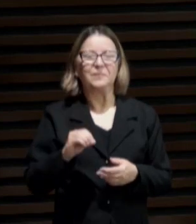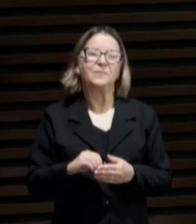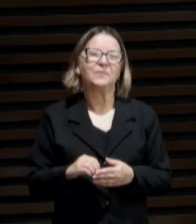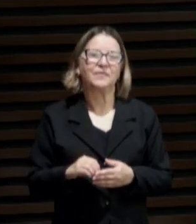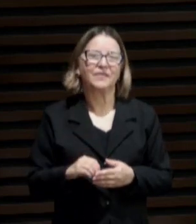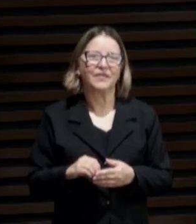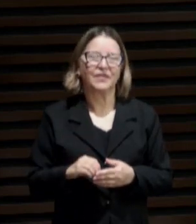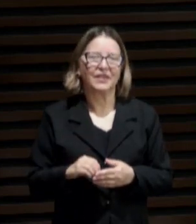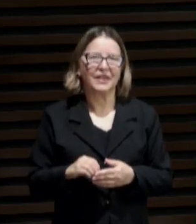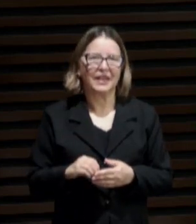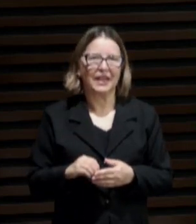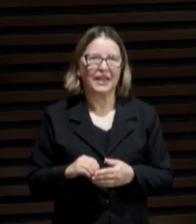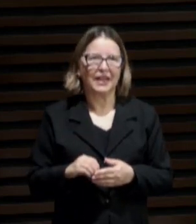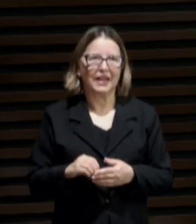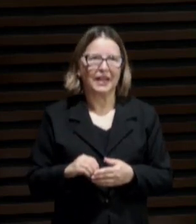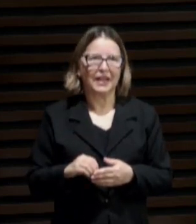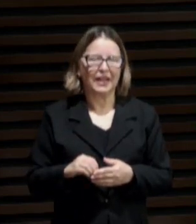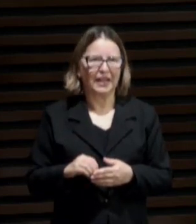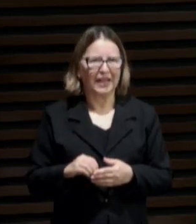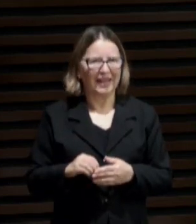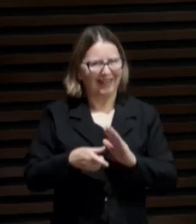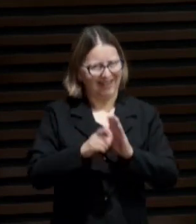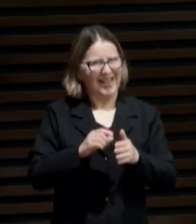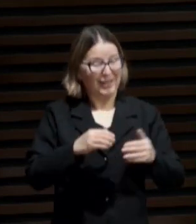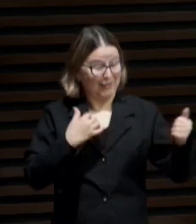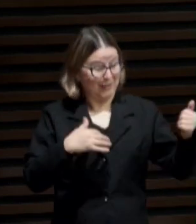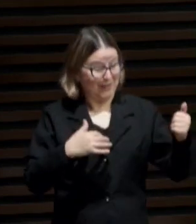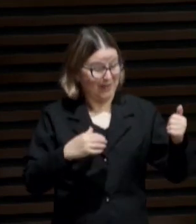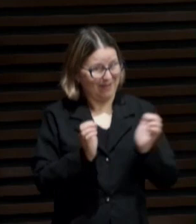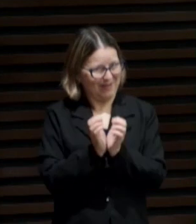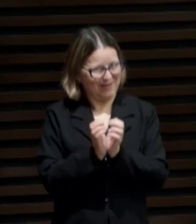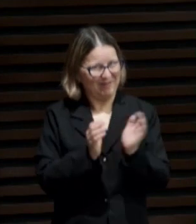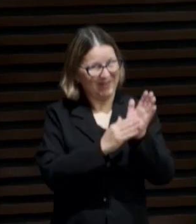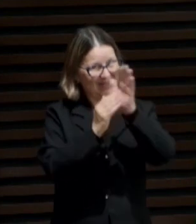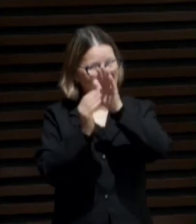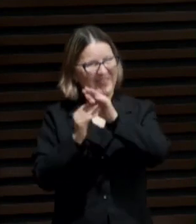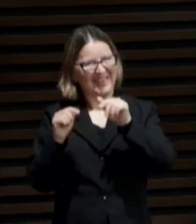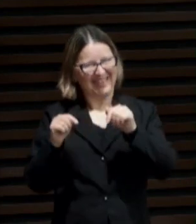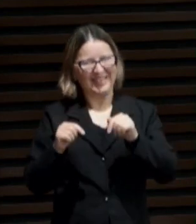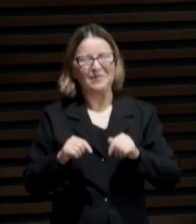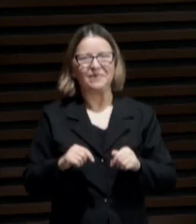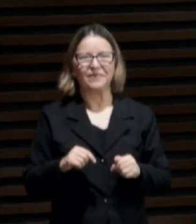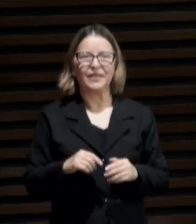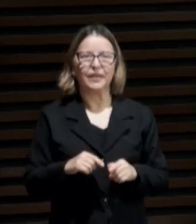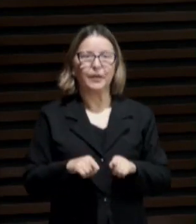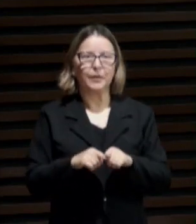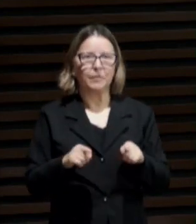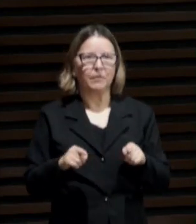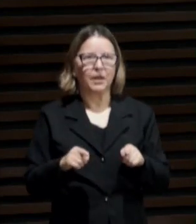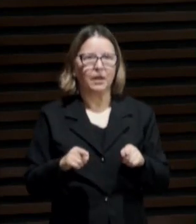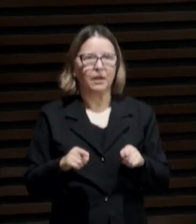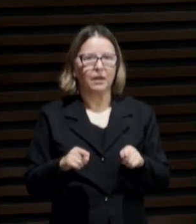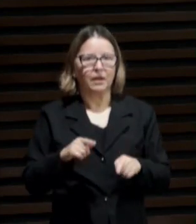ia na igreja, ele tocava na banda da igreja, no louvor, louvava a Deus, mas não era nascido de novo.